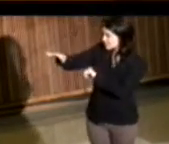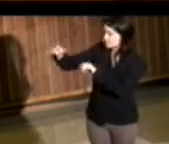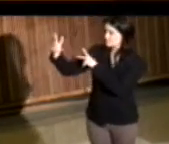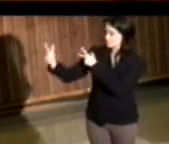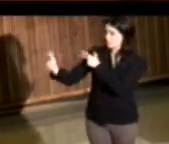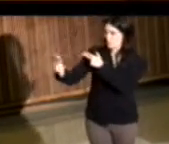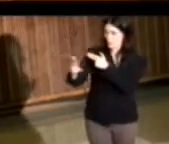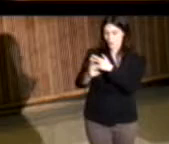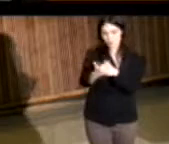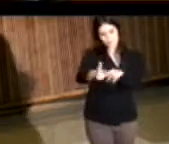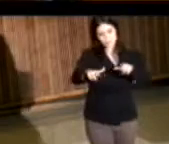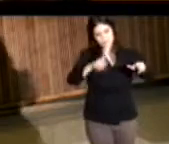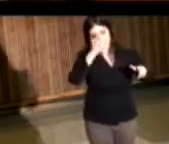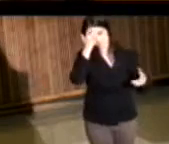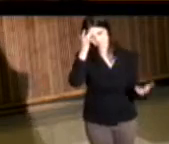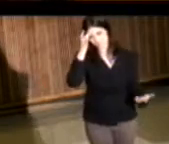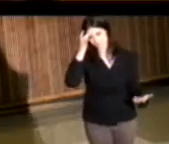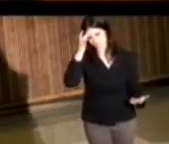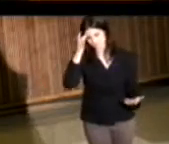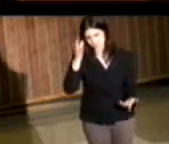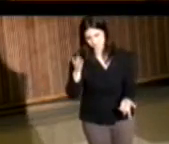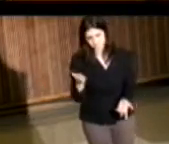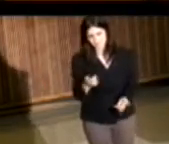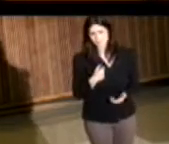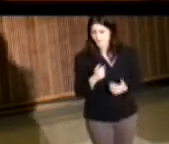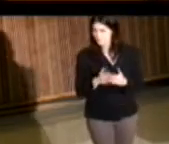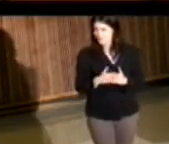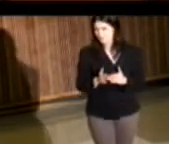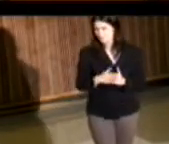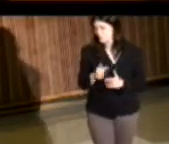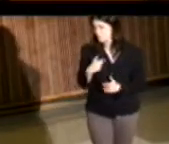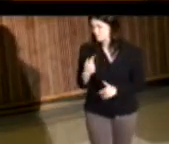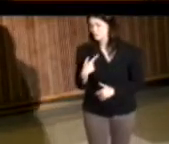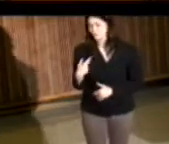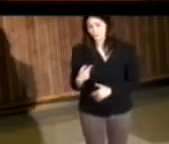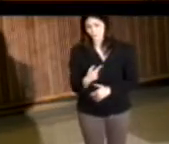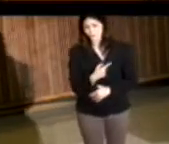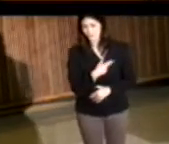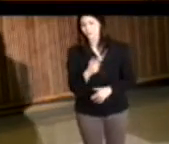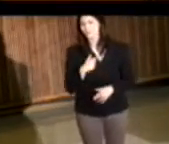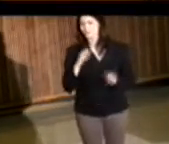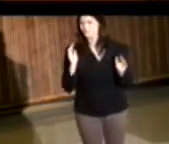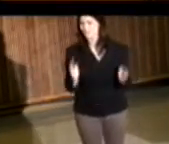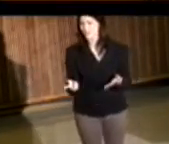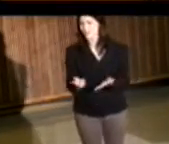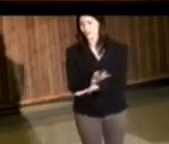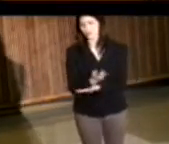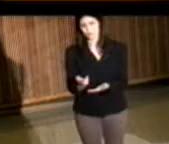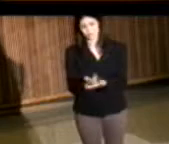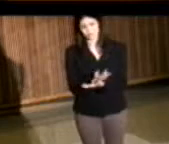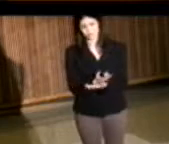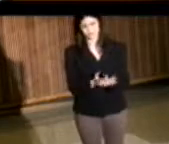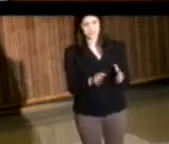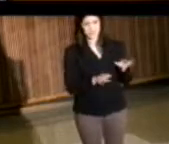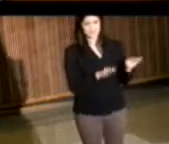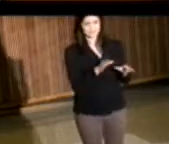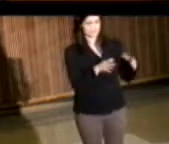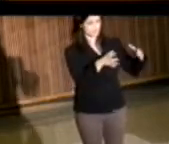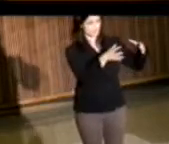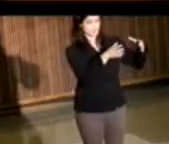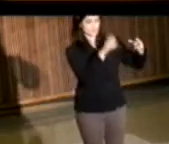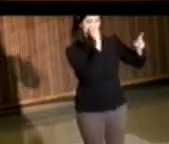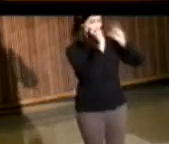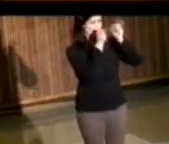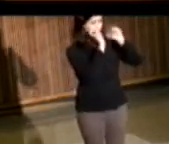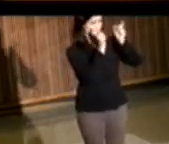falhamos. Quantas vezes, como pastor, eu já tive que pedir perdão para os meus colegas. Às vezes lá eu falo uma coisa que